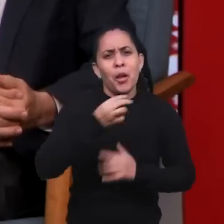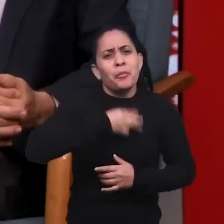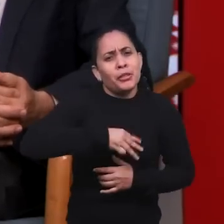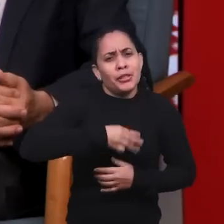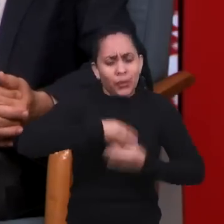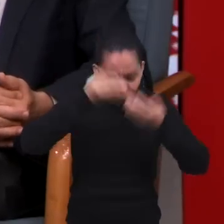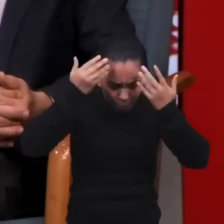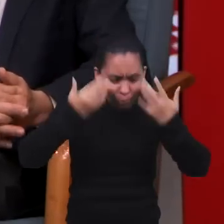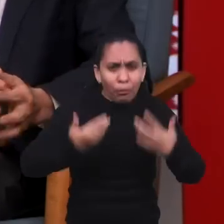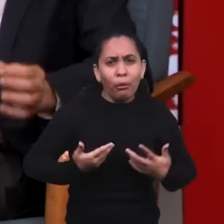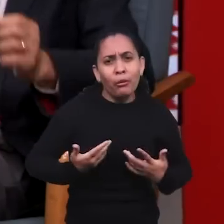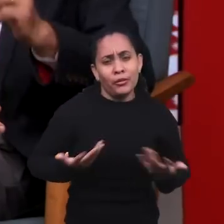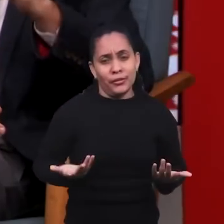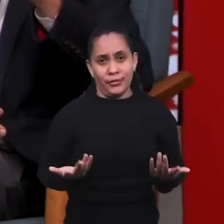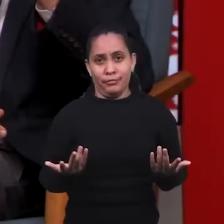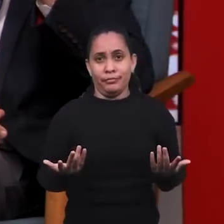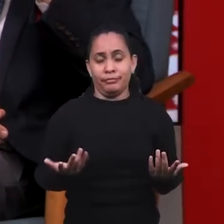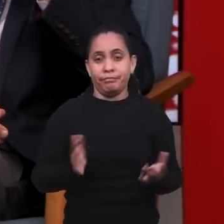misericórdia deles.